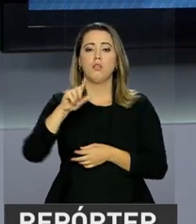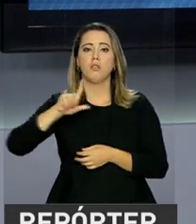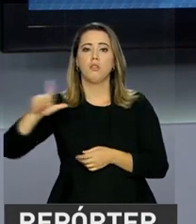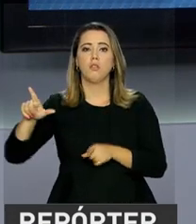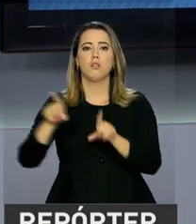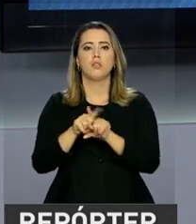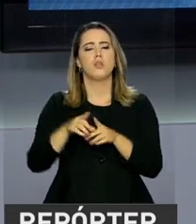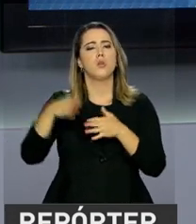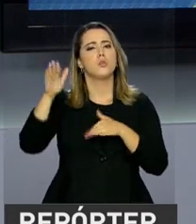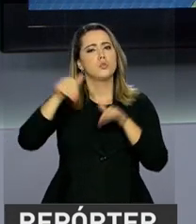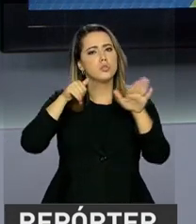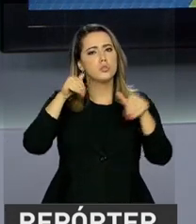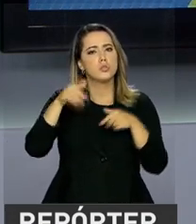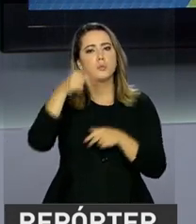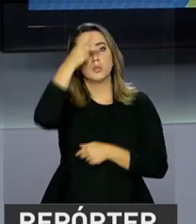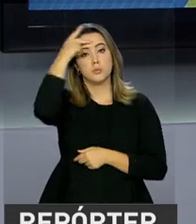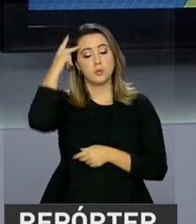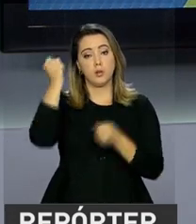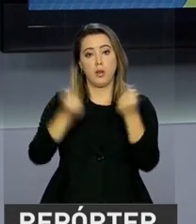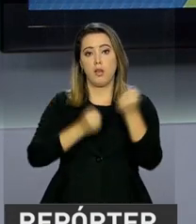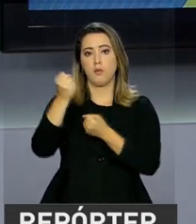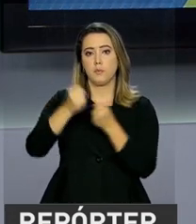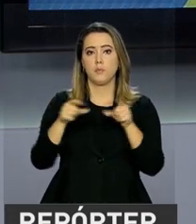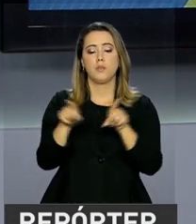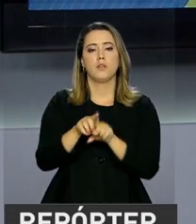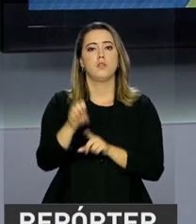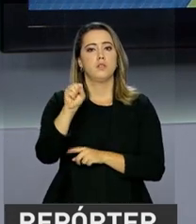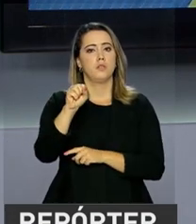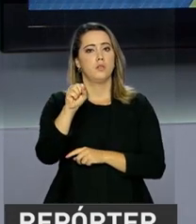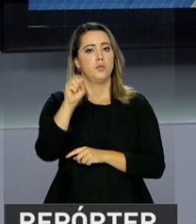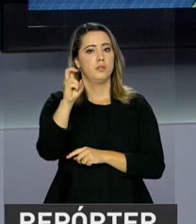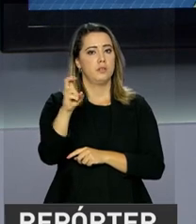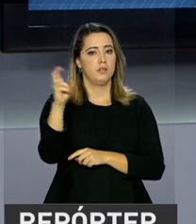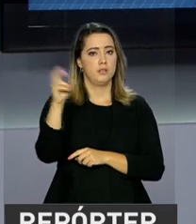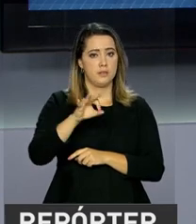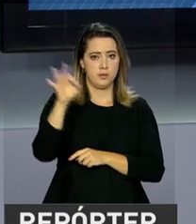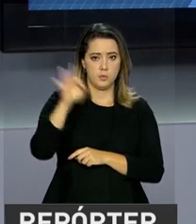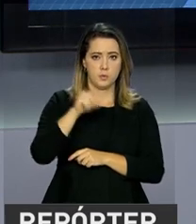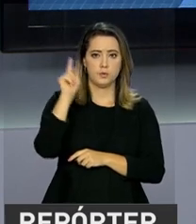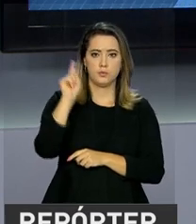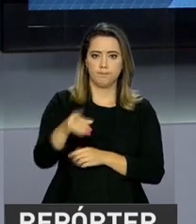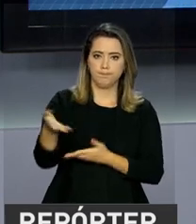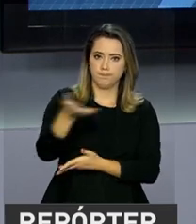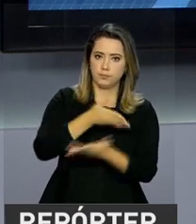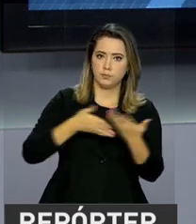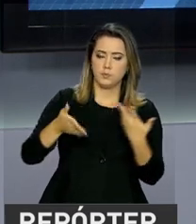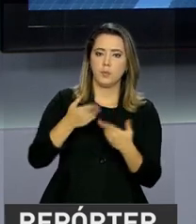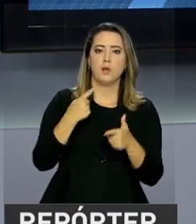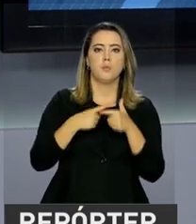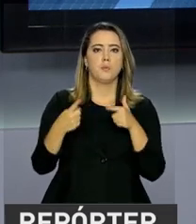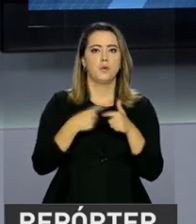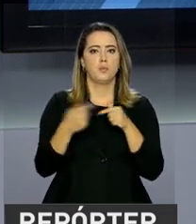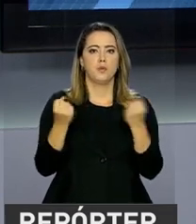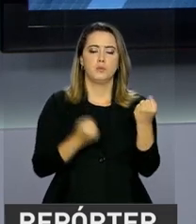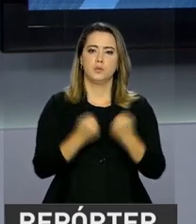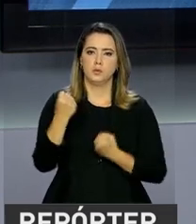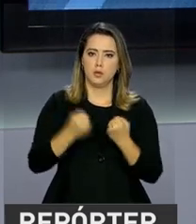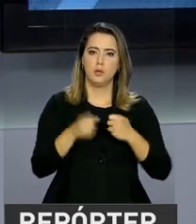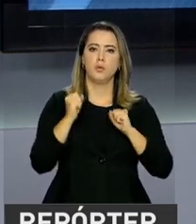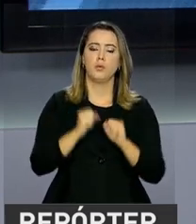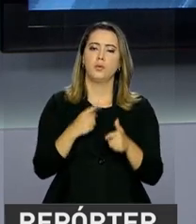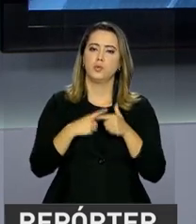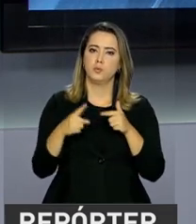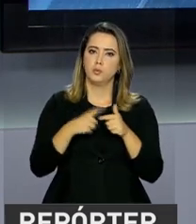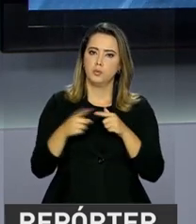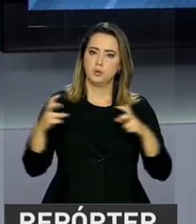aqueles chamados feitos pelos fabricantes de veículos já que 85% deles são relacionados a defeitos nos carros que